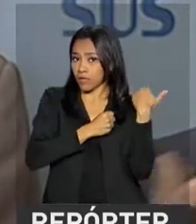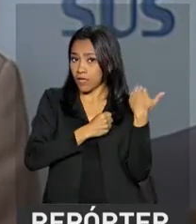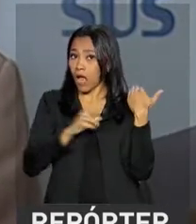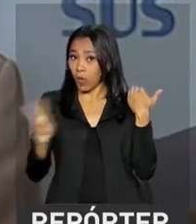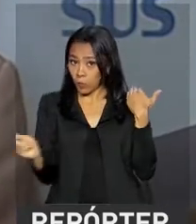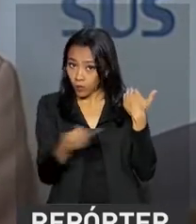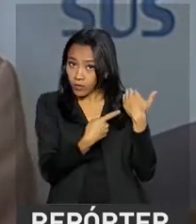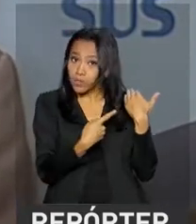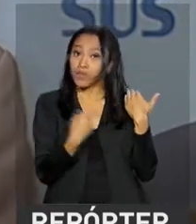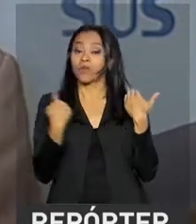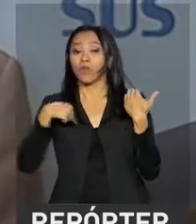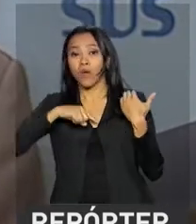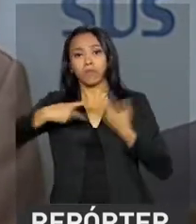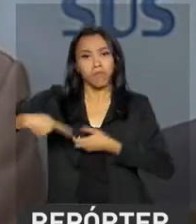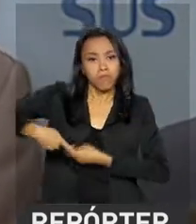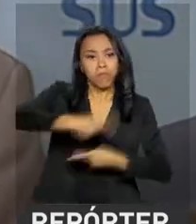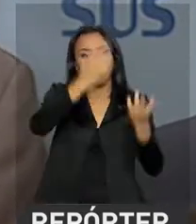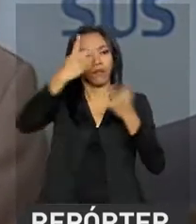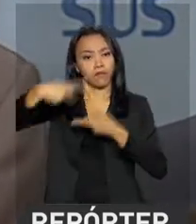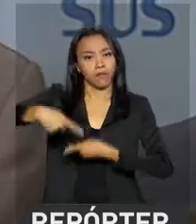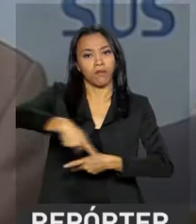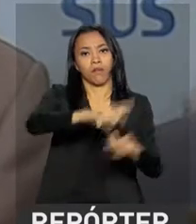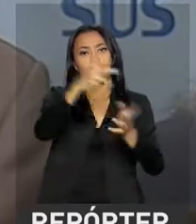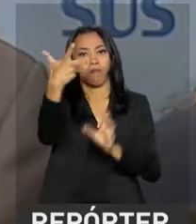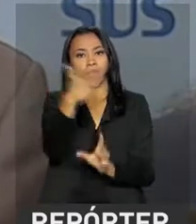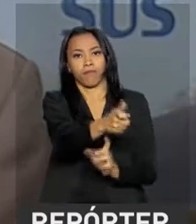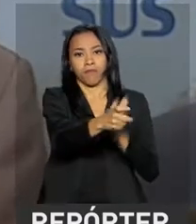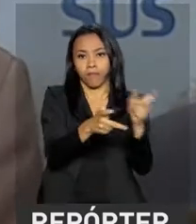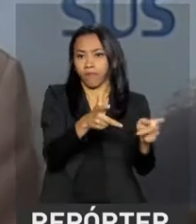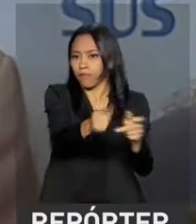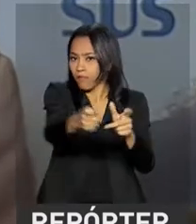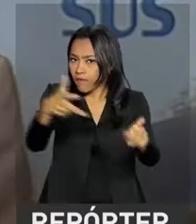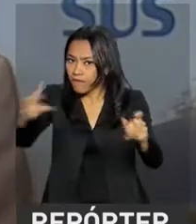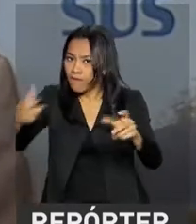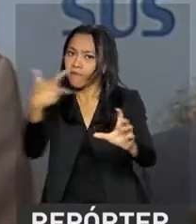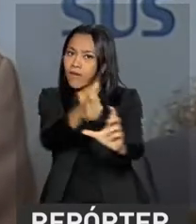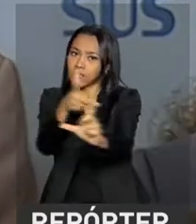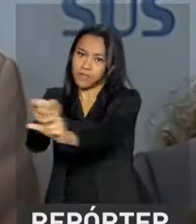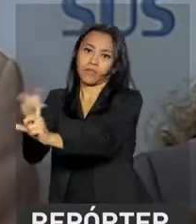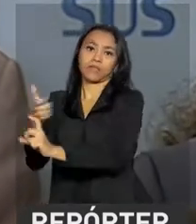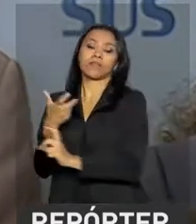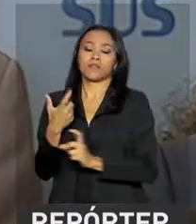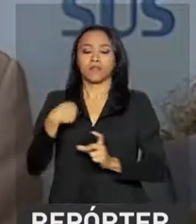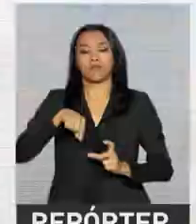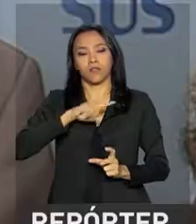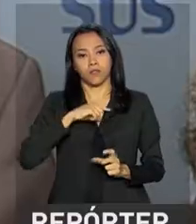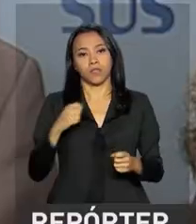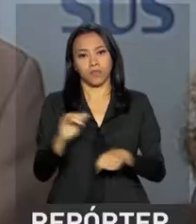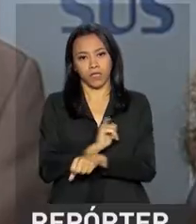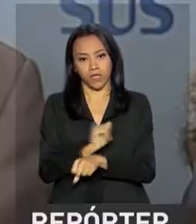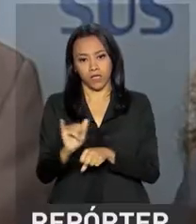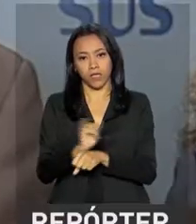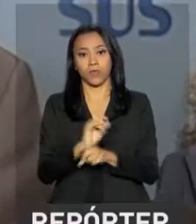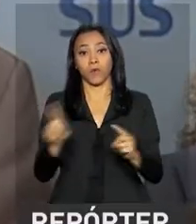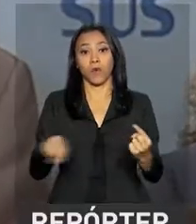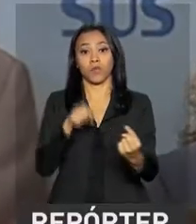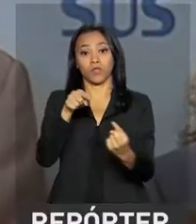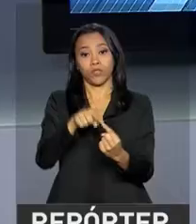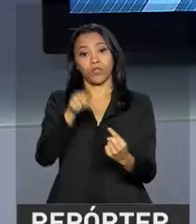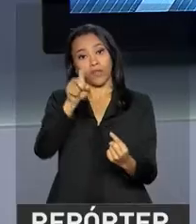nós mandávamos fazer a cobertura em determinadas regiões e para isso temos que ter o nosso estoque estratégico vacina nosso objetivo é poupar